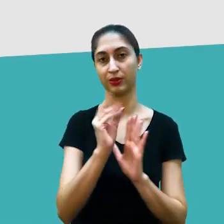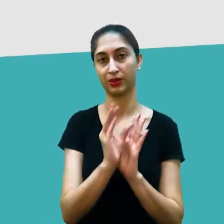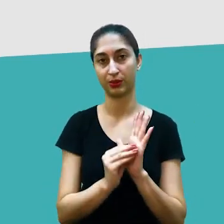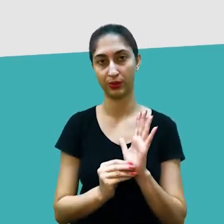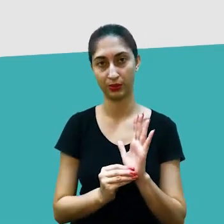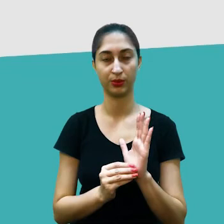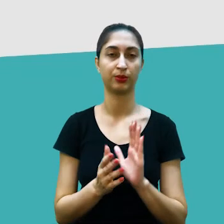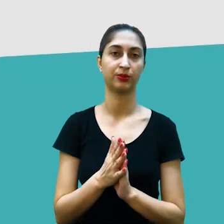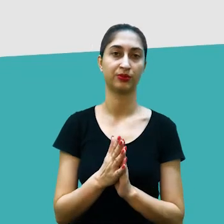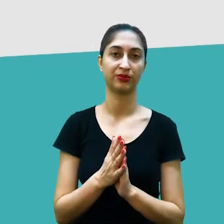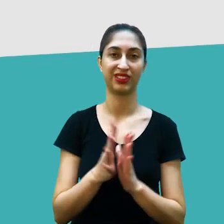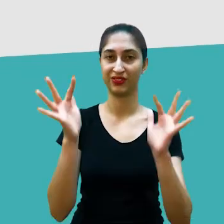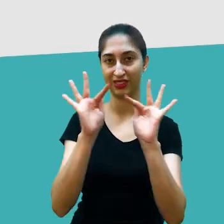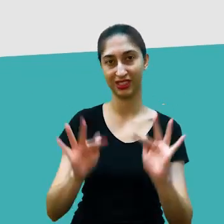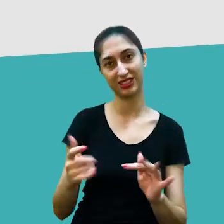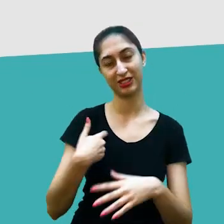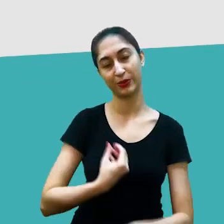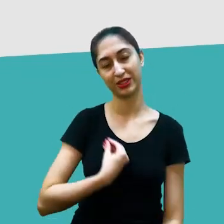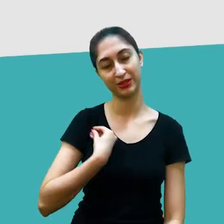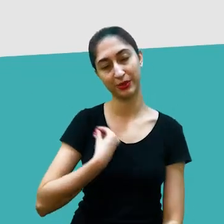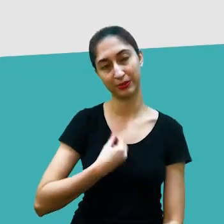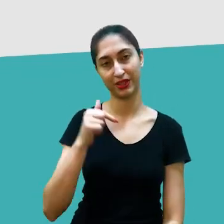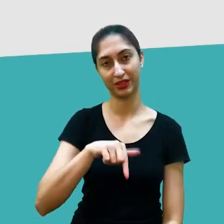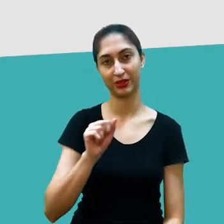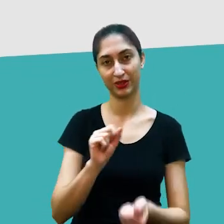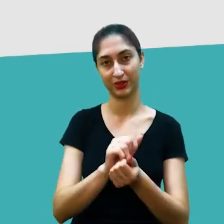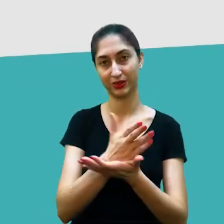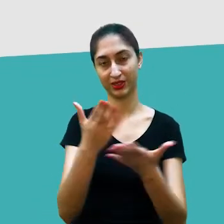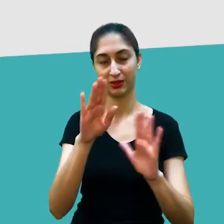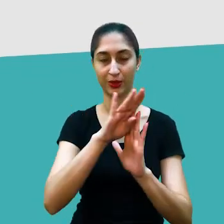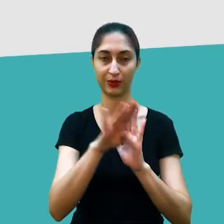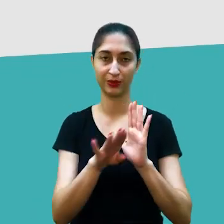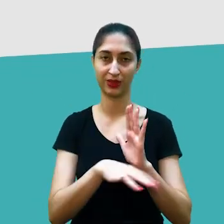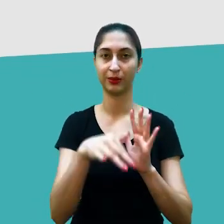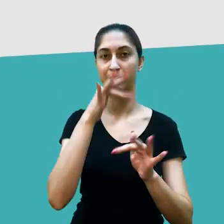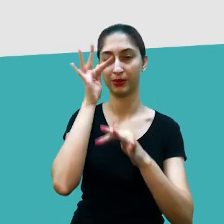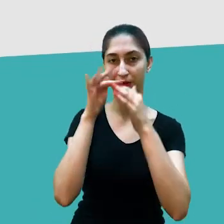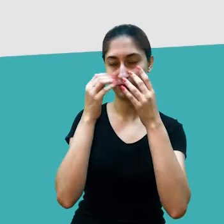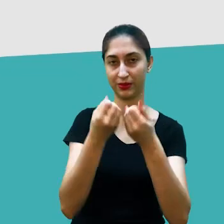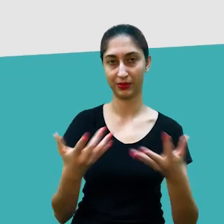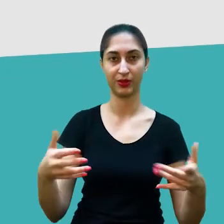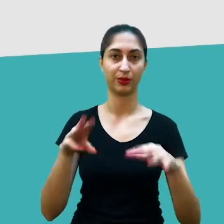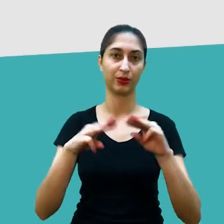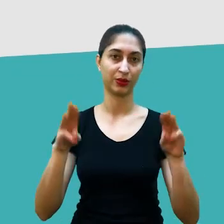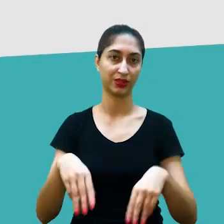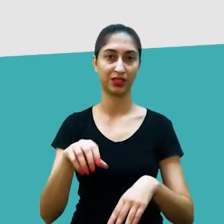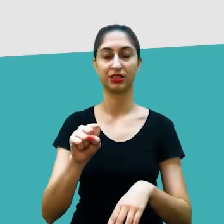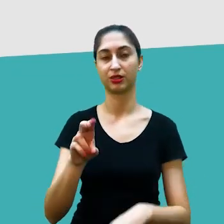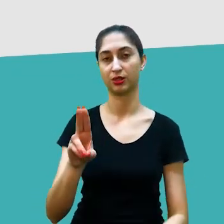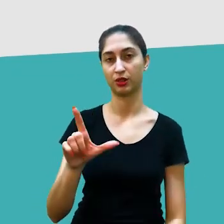conteúdo. Muito feliz em fazer parte dessa programação da Primavera dos Museus, do Slow